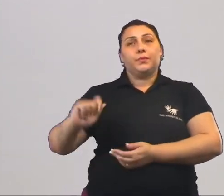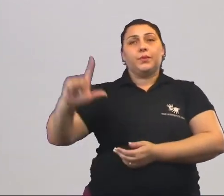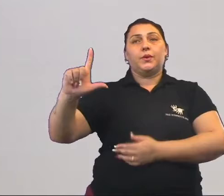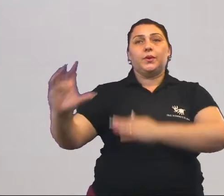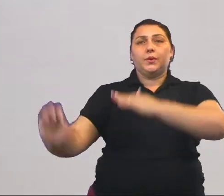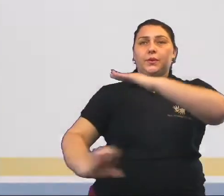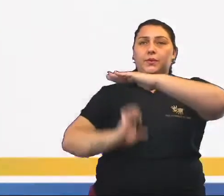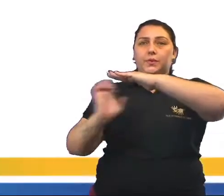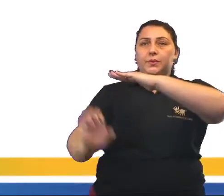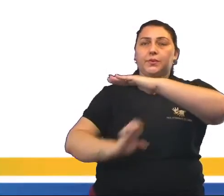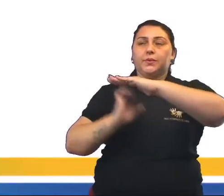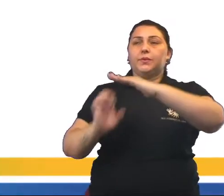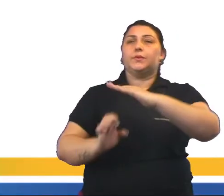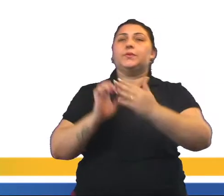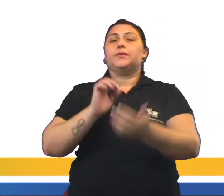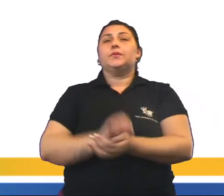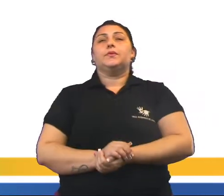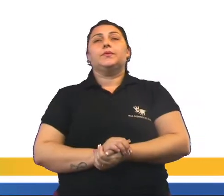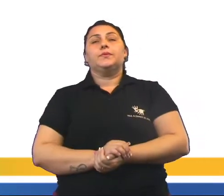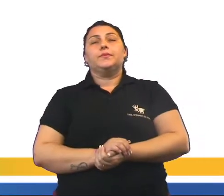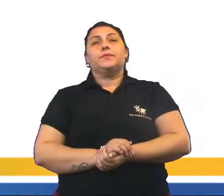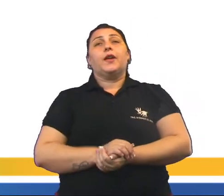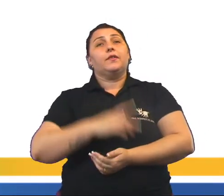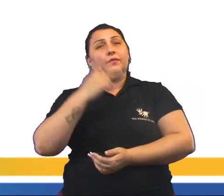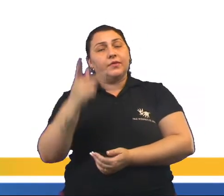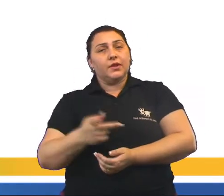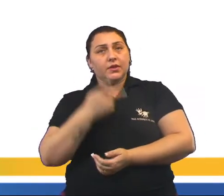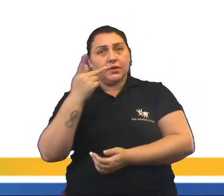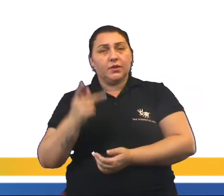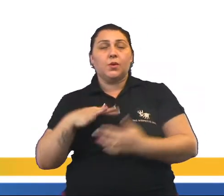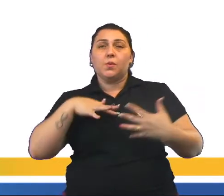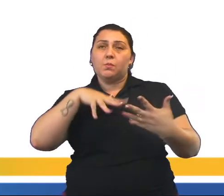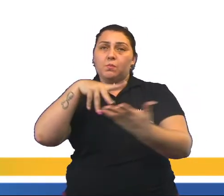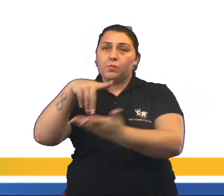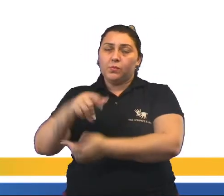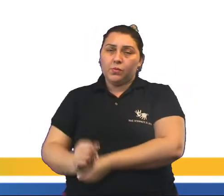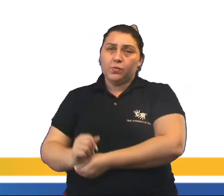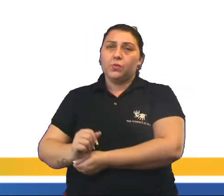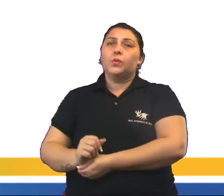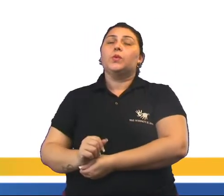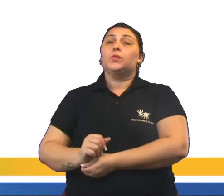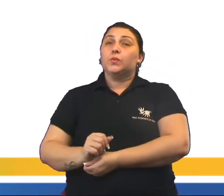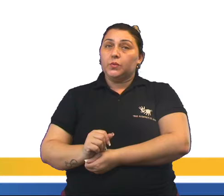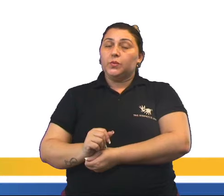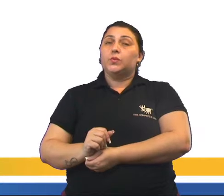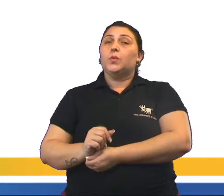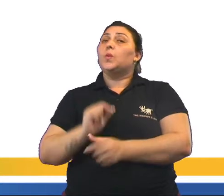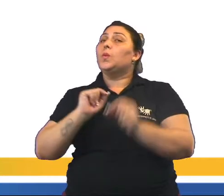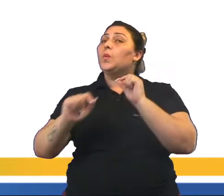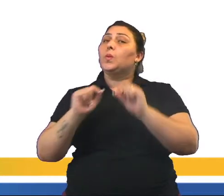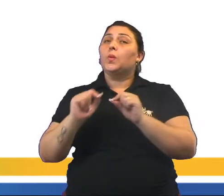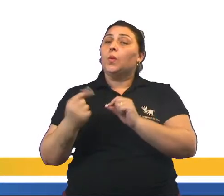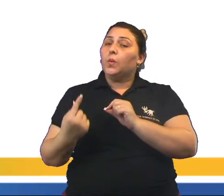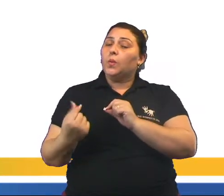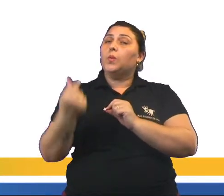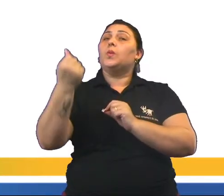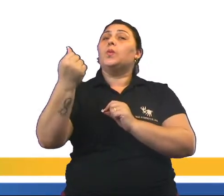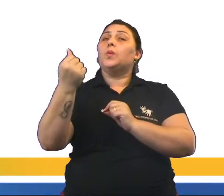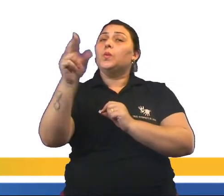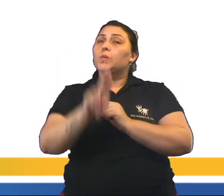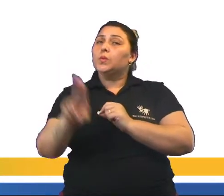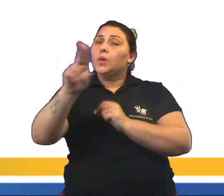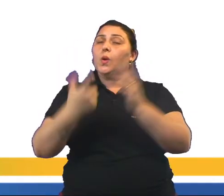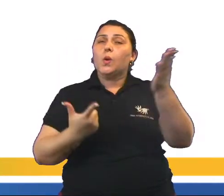das empresas? Então é isto que vem falando. E o mundo está cada vez mais consumista. O que é ser consumista?